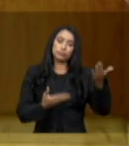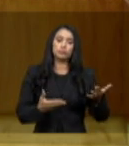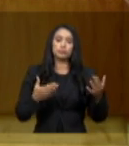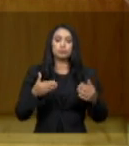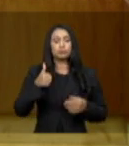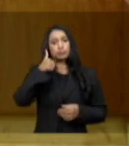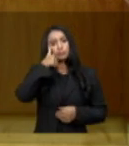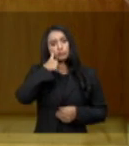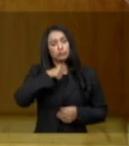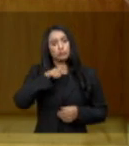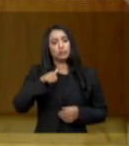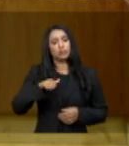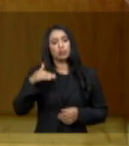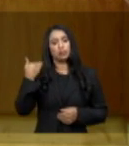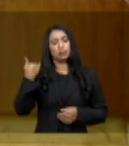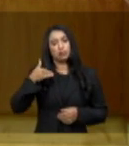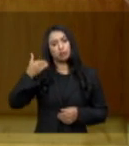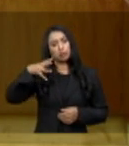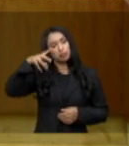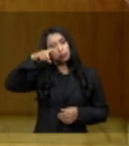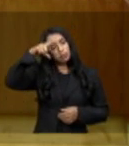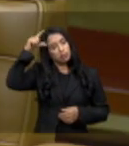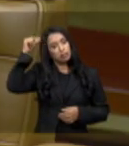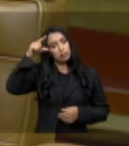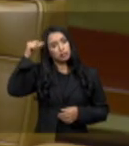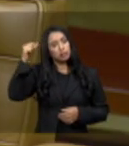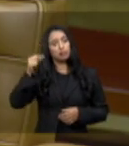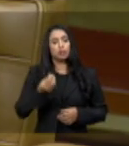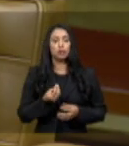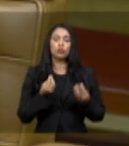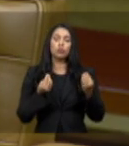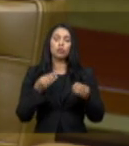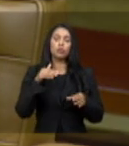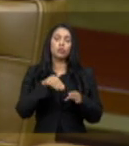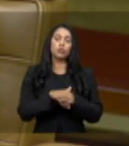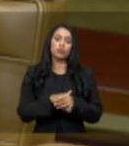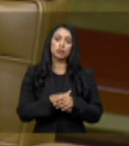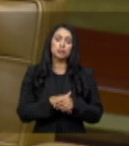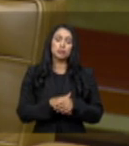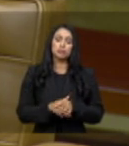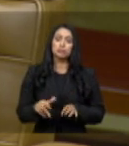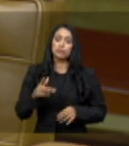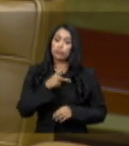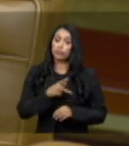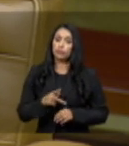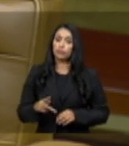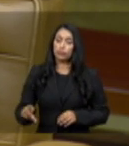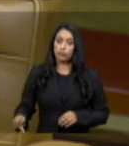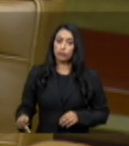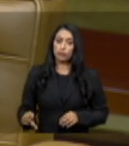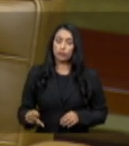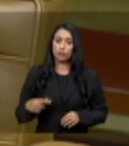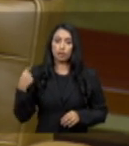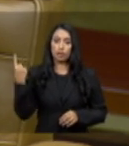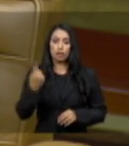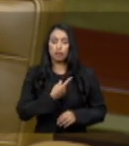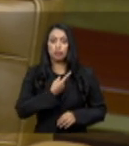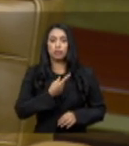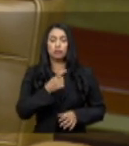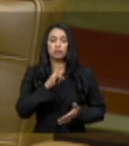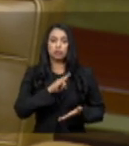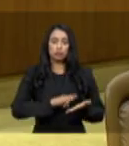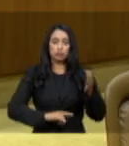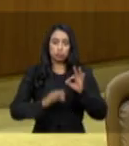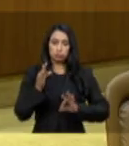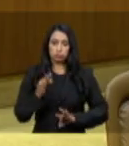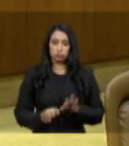ministro a rosa vida como vamos senão a presidência nós estamos no âmbito da jurisdição eu